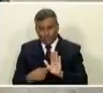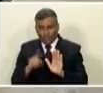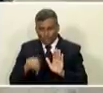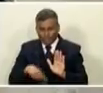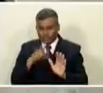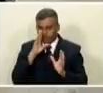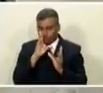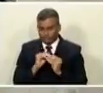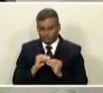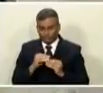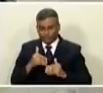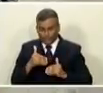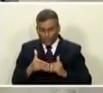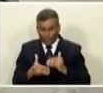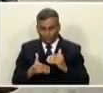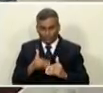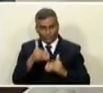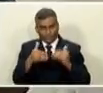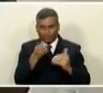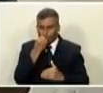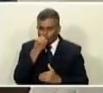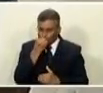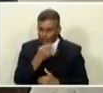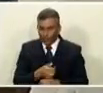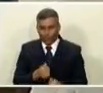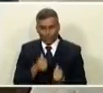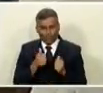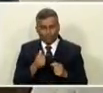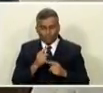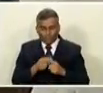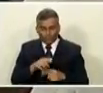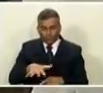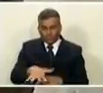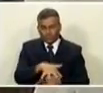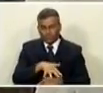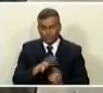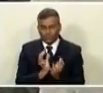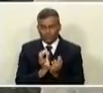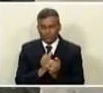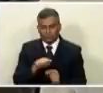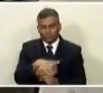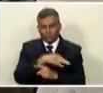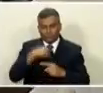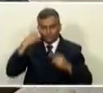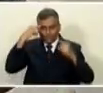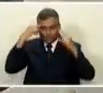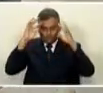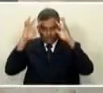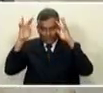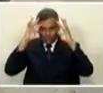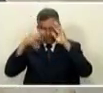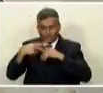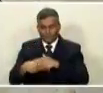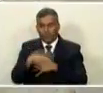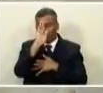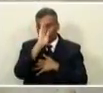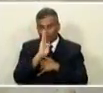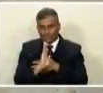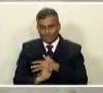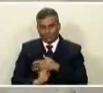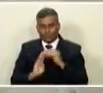processo que está sendo muito rico, porque as pessoas estão pensando o Brasil, e não simplesmente pensando